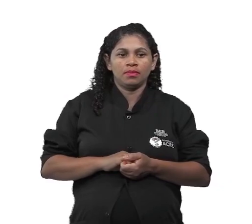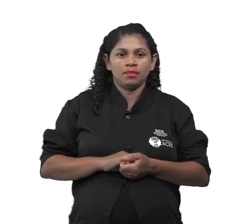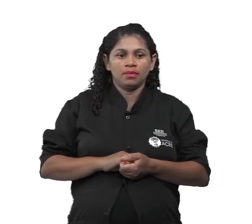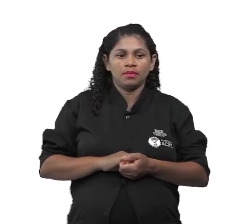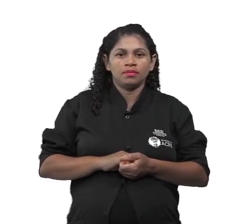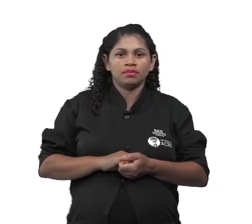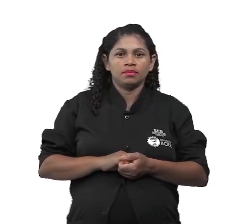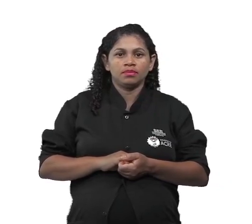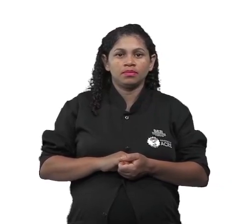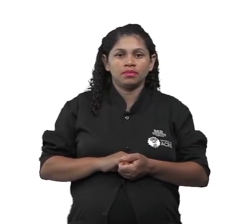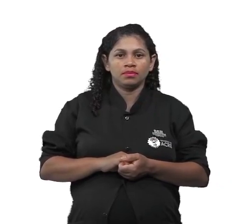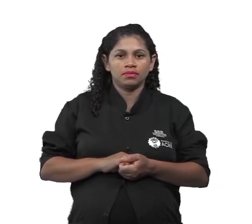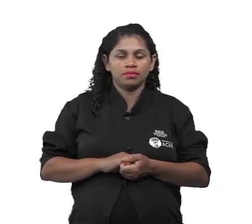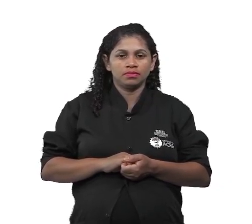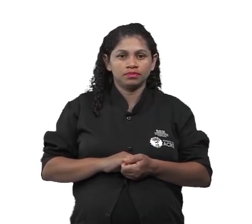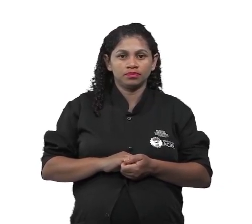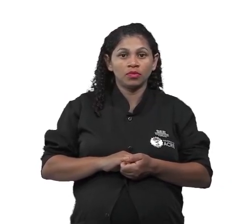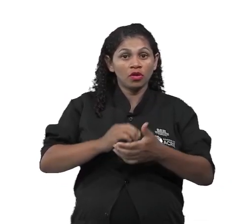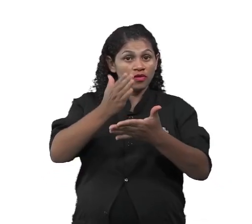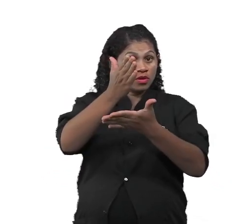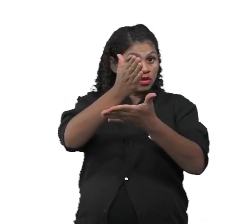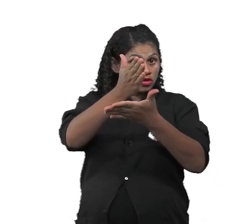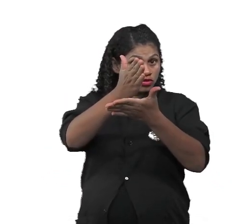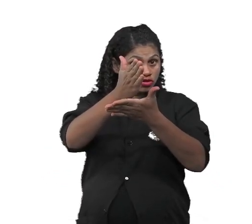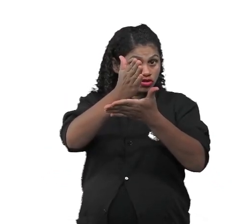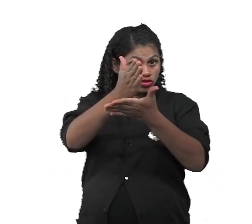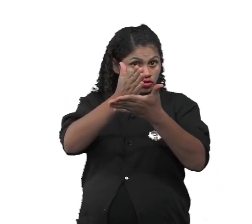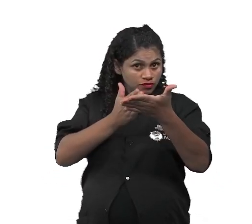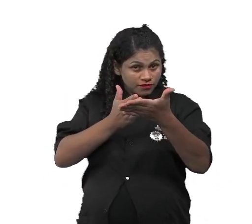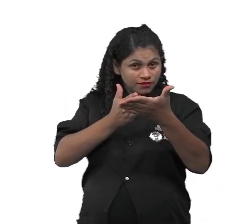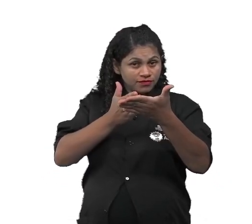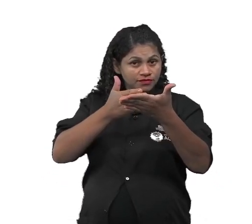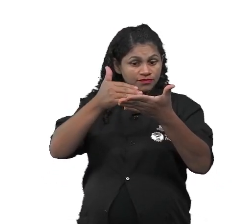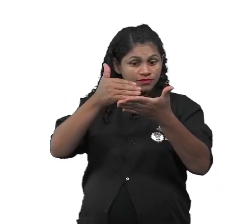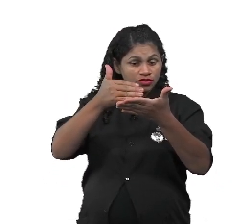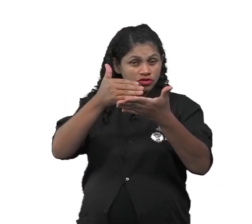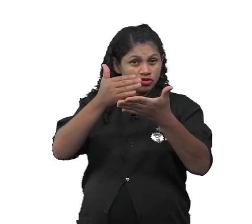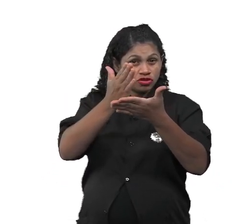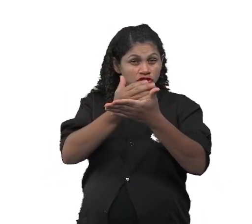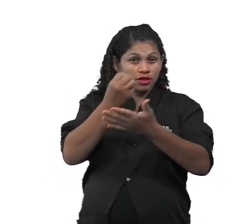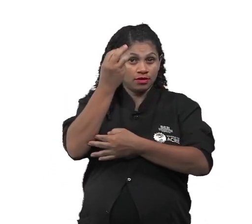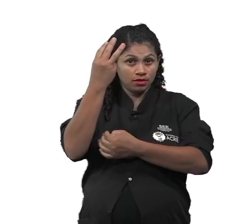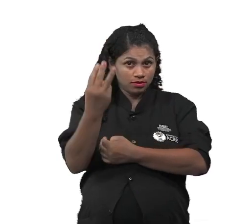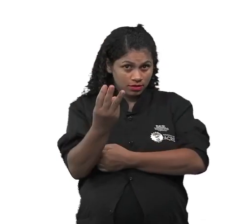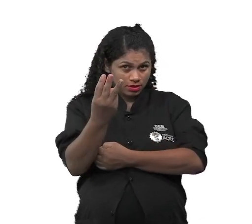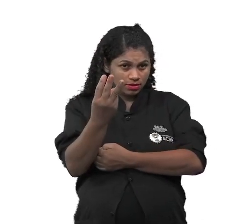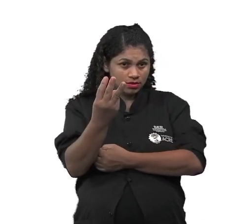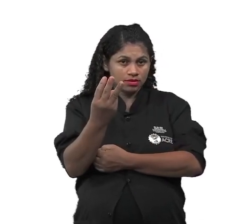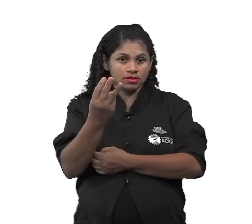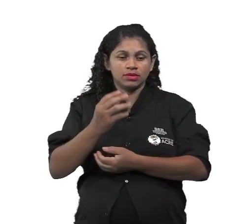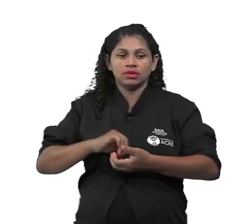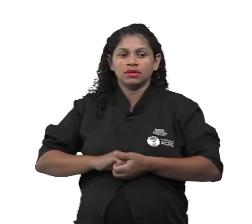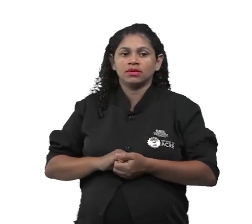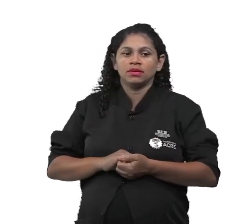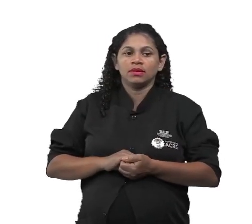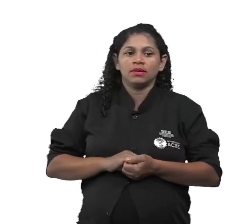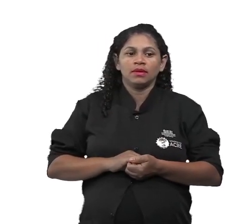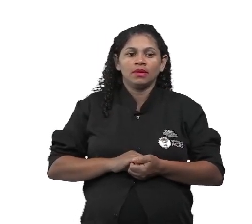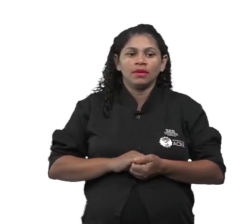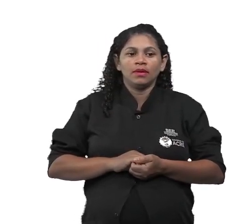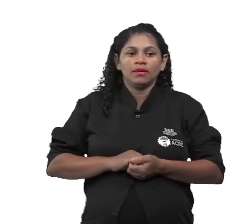nós vamos repartir ele em três pirâmides. Essas três pirâmides aqui.